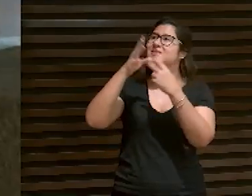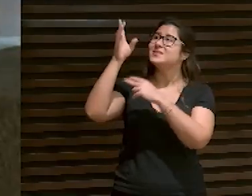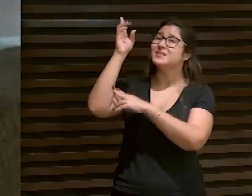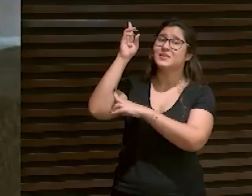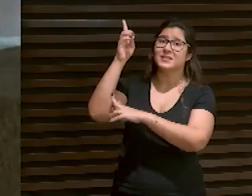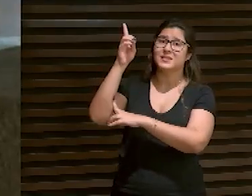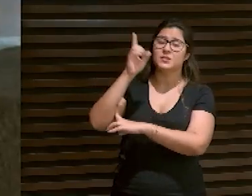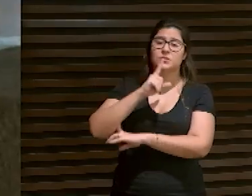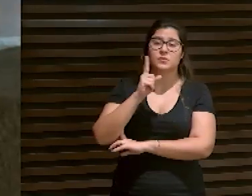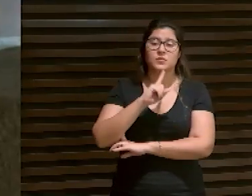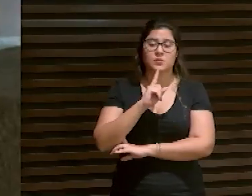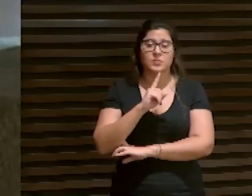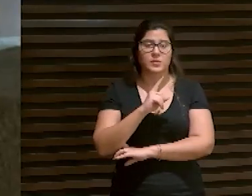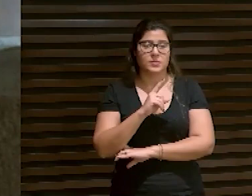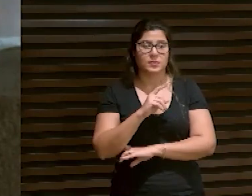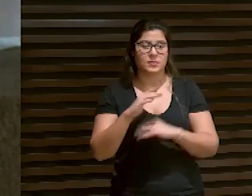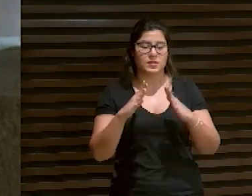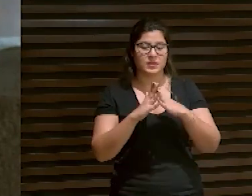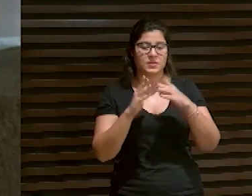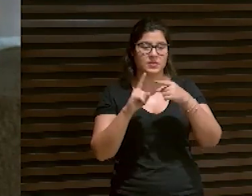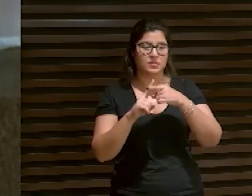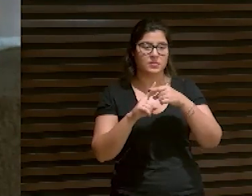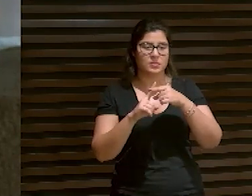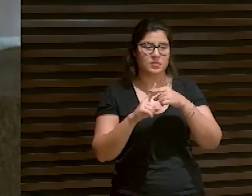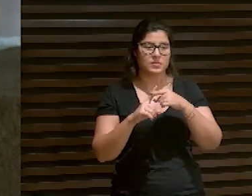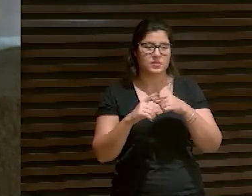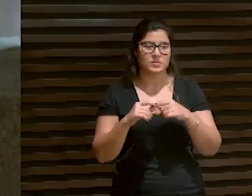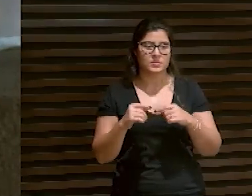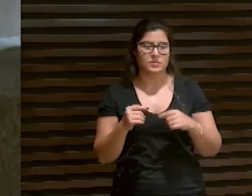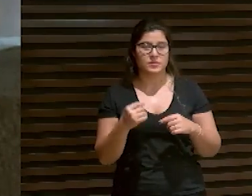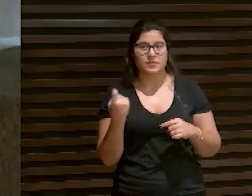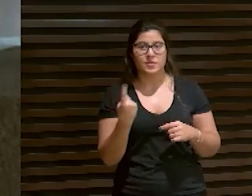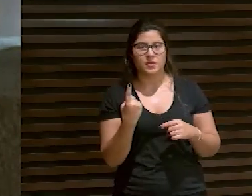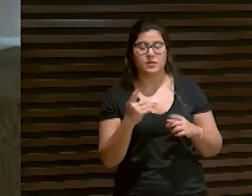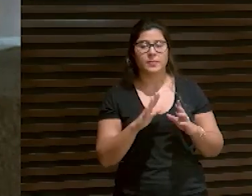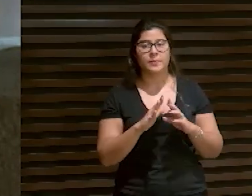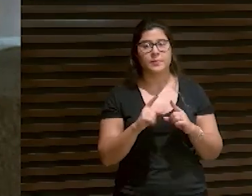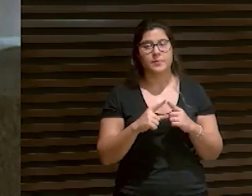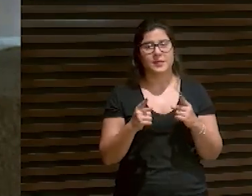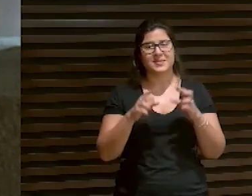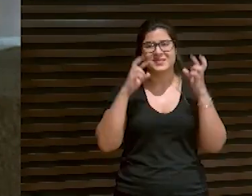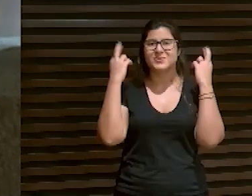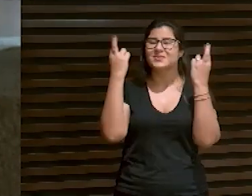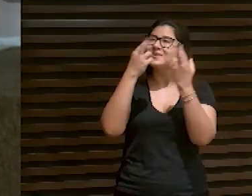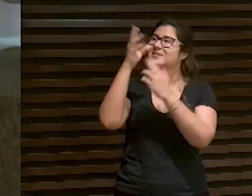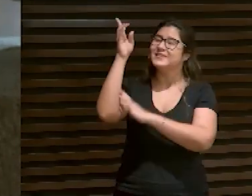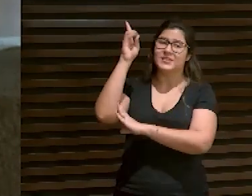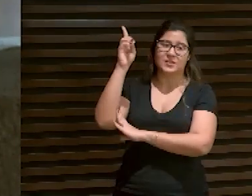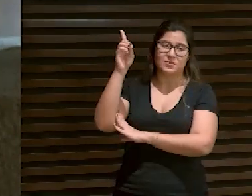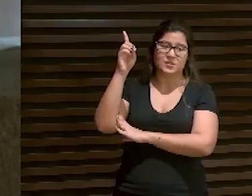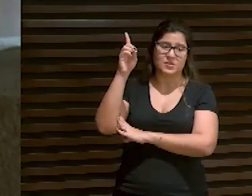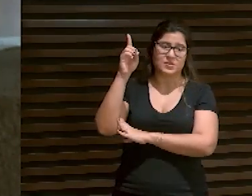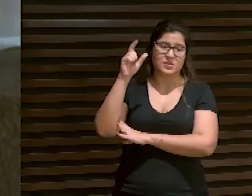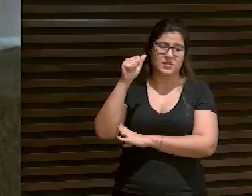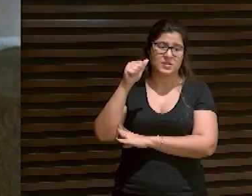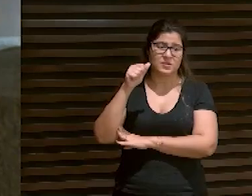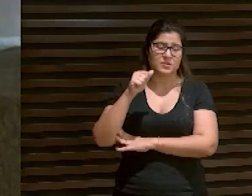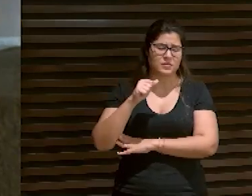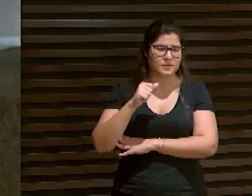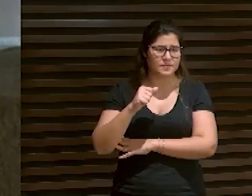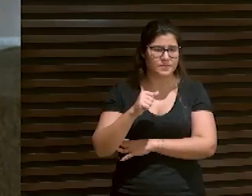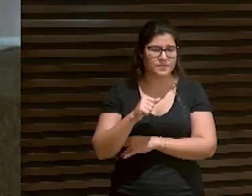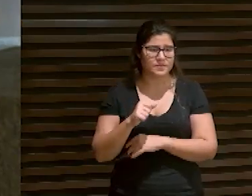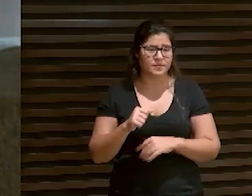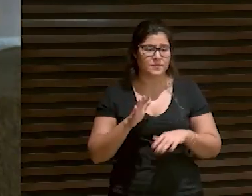do lado, é o reino de Deus. Então, todas as vezes em que amamos demasiadamente aquilo que é nosso, aquilo que até então